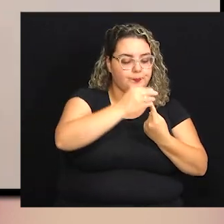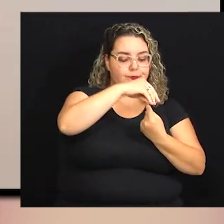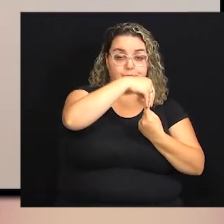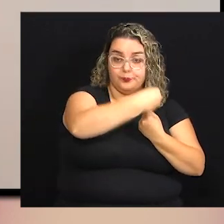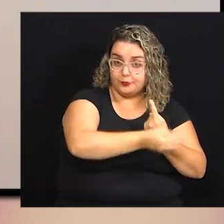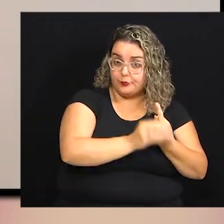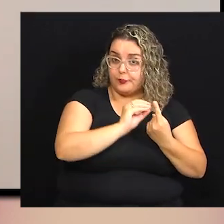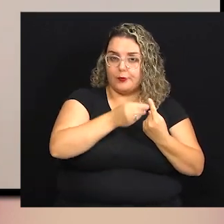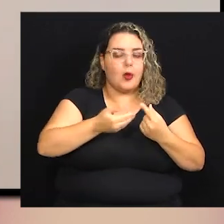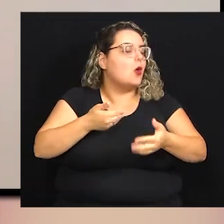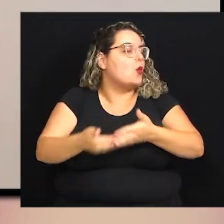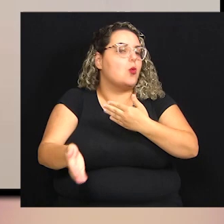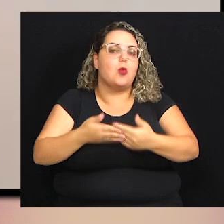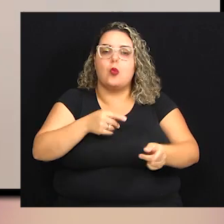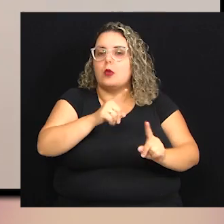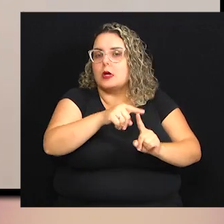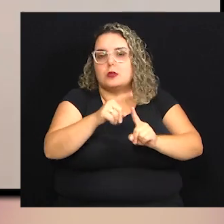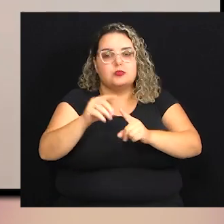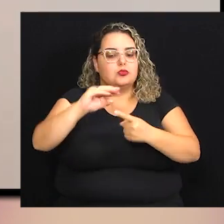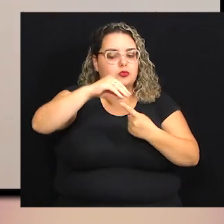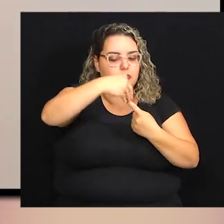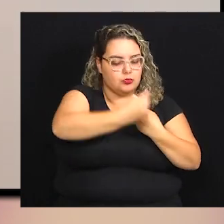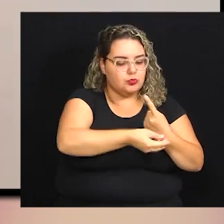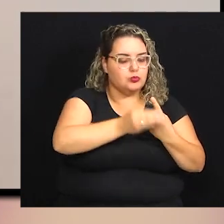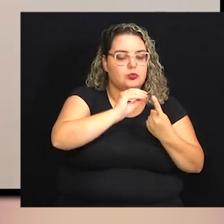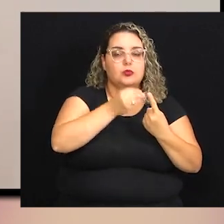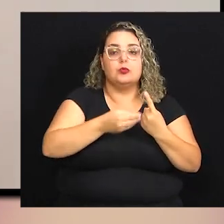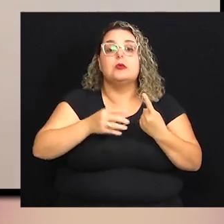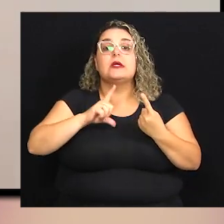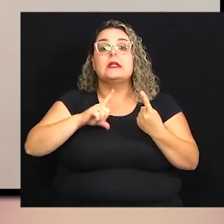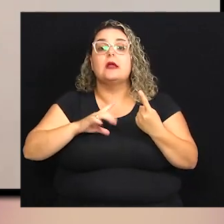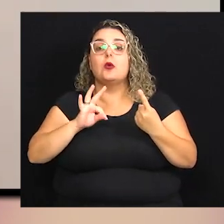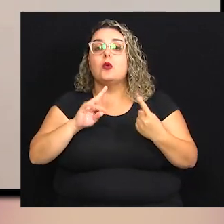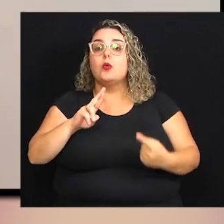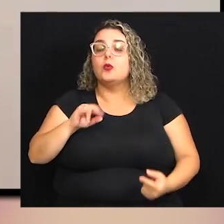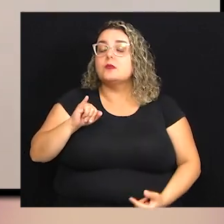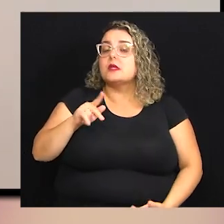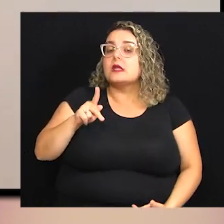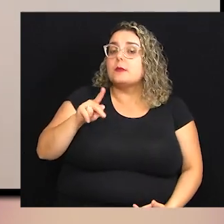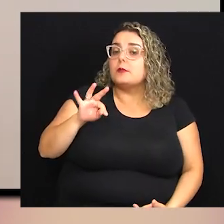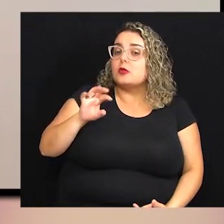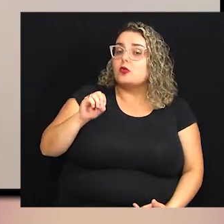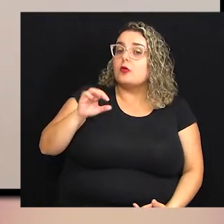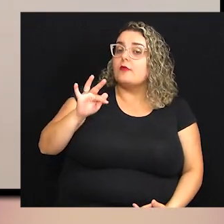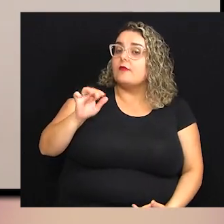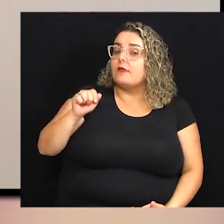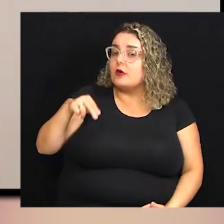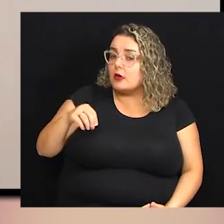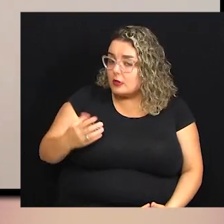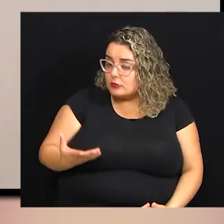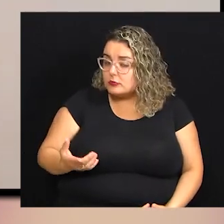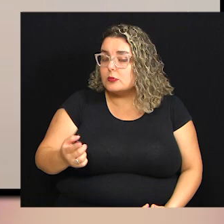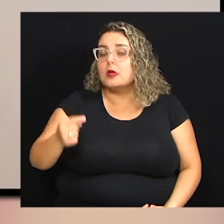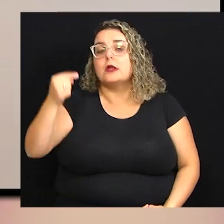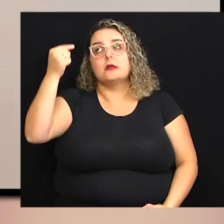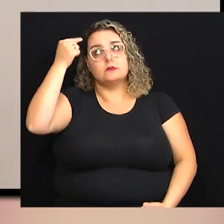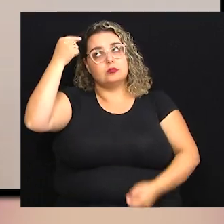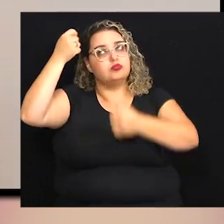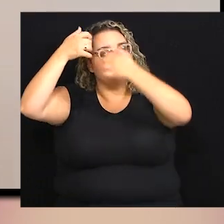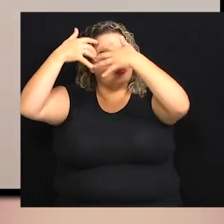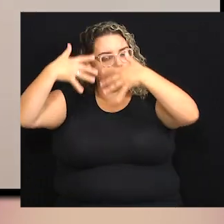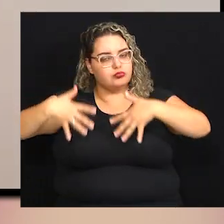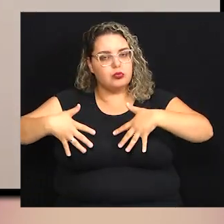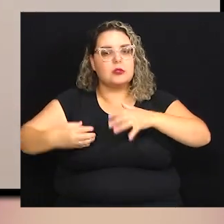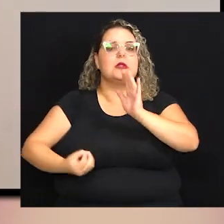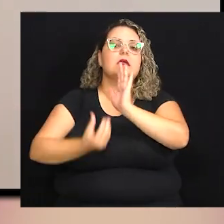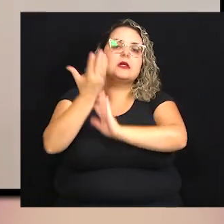banana, qualquer tipo de banana, que tem o triptofano, que também é um precursor no cérebro